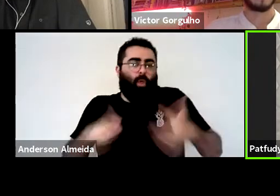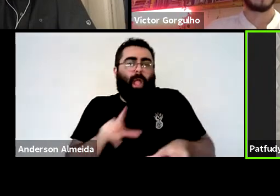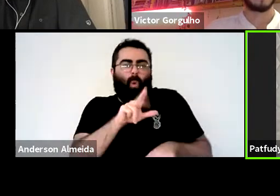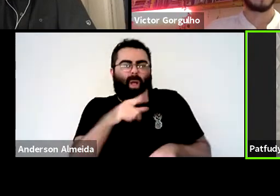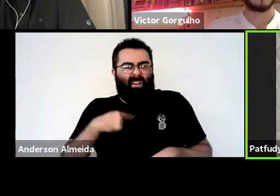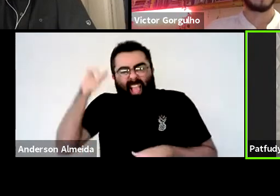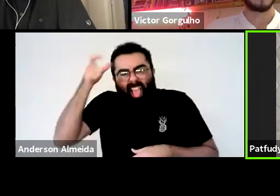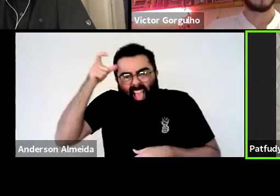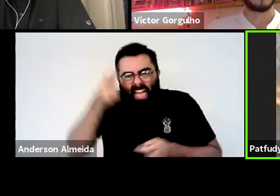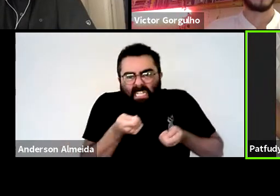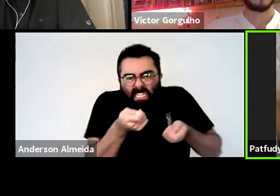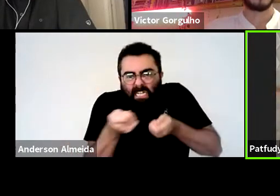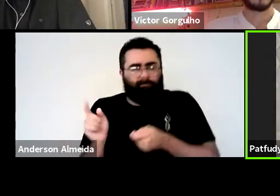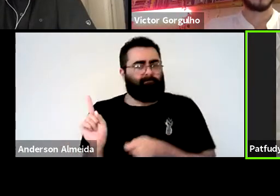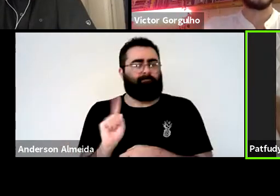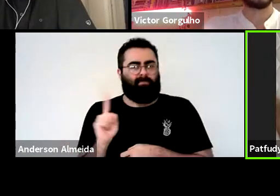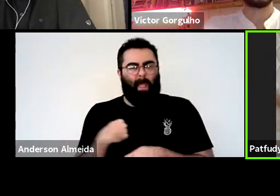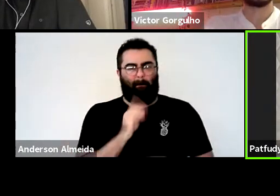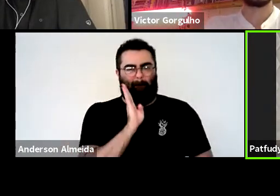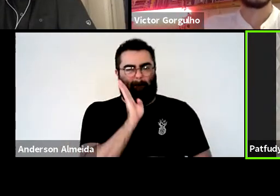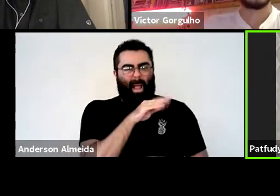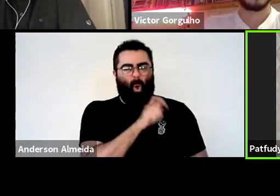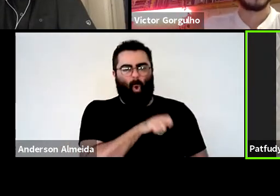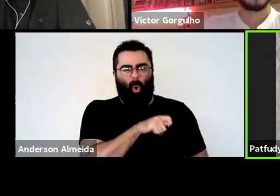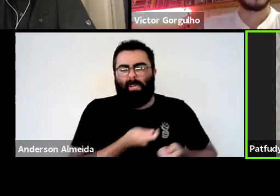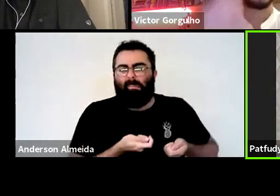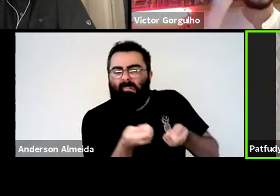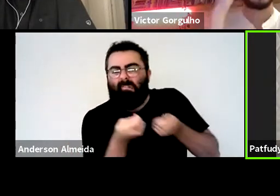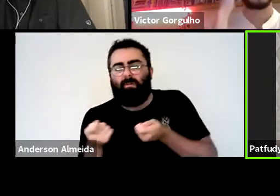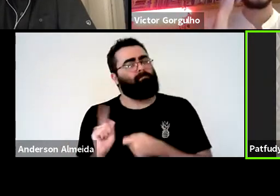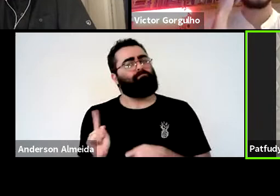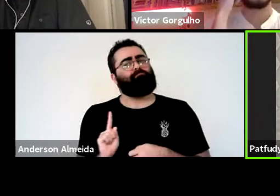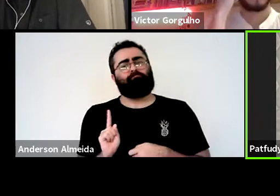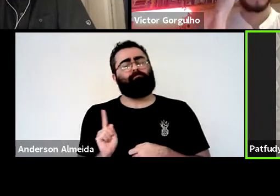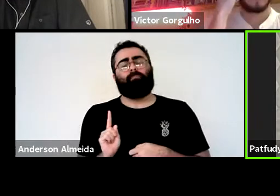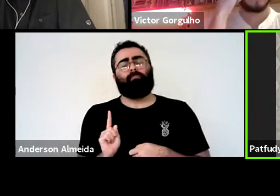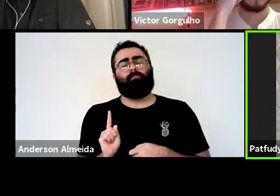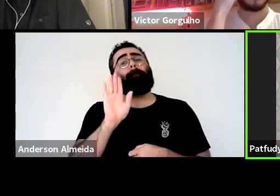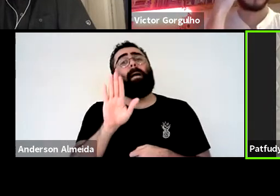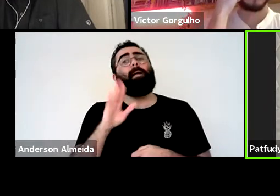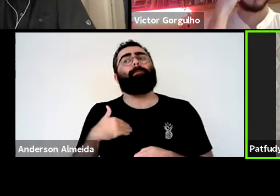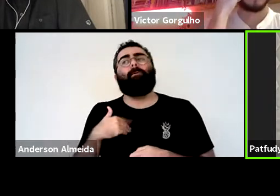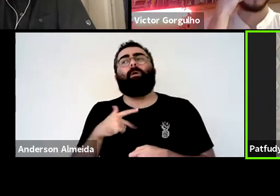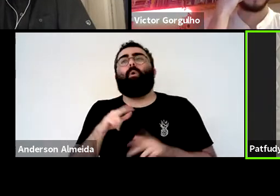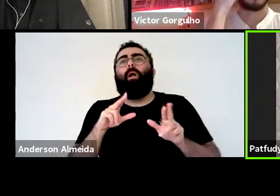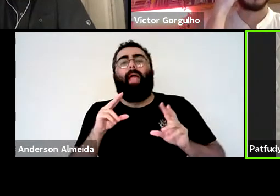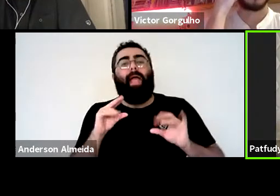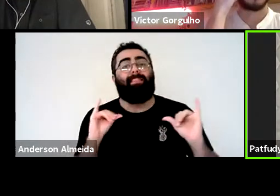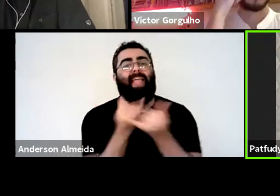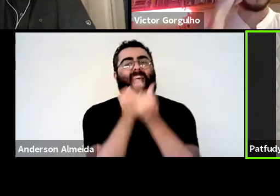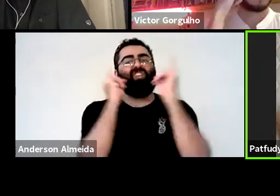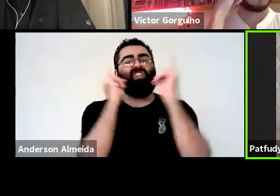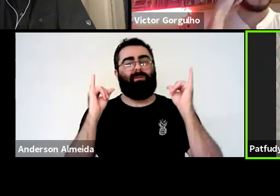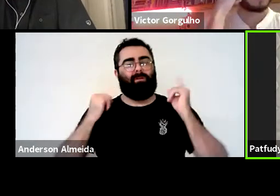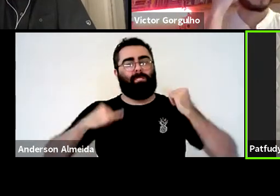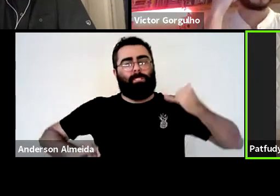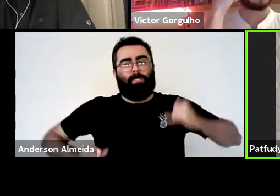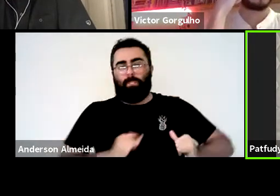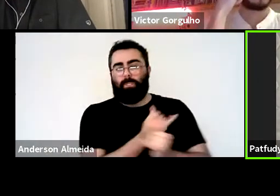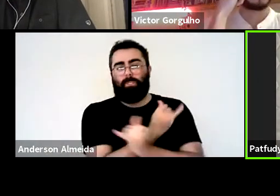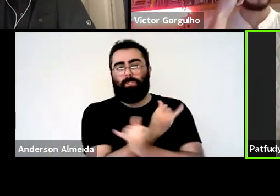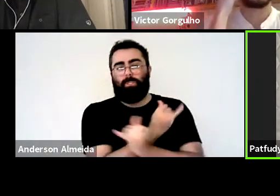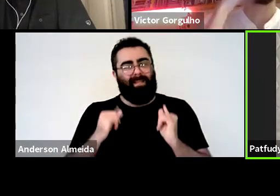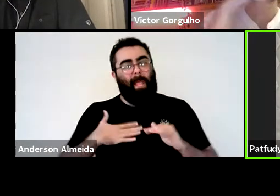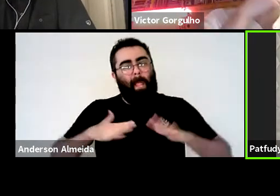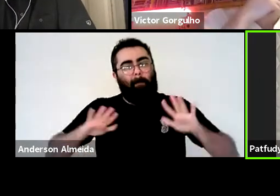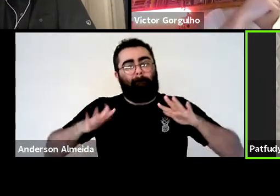uma energia que pulsa ali na hora do quando a gente está ali depois de, sei lá, 20 minutos